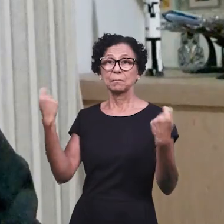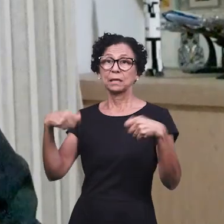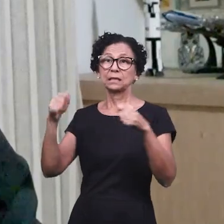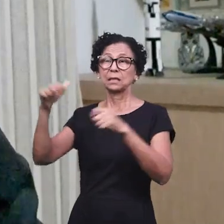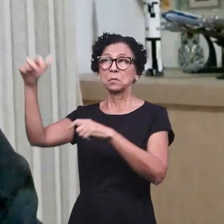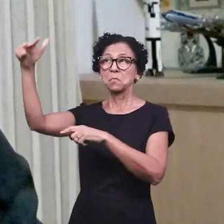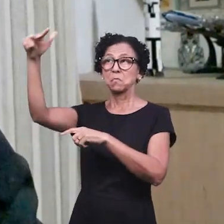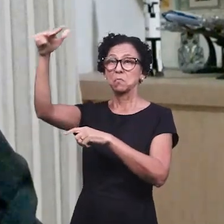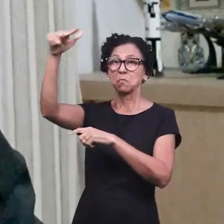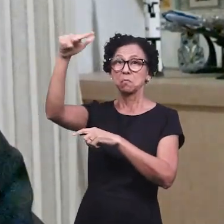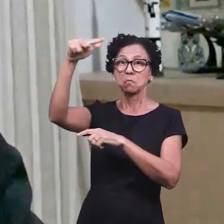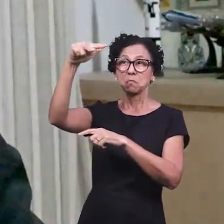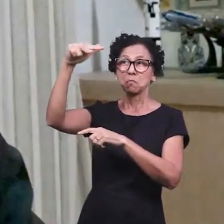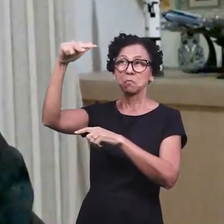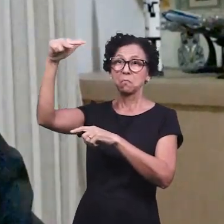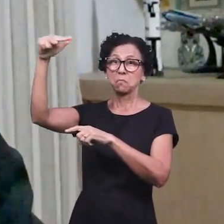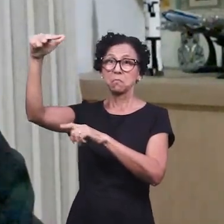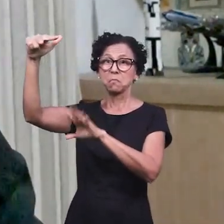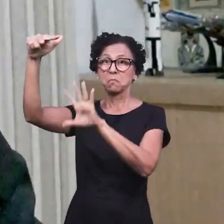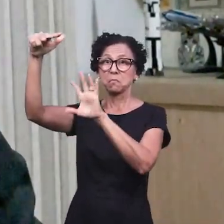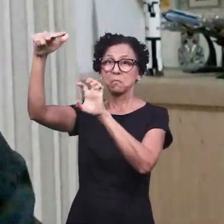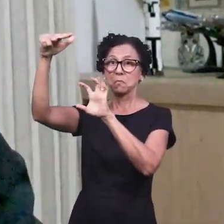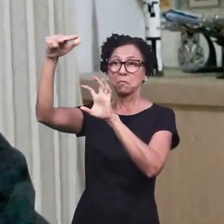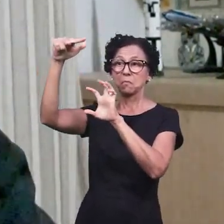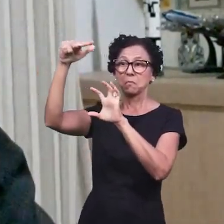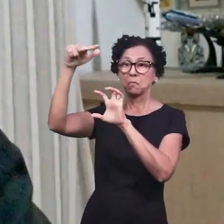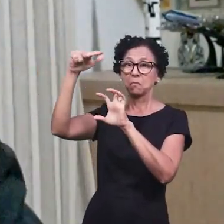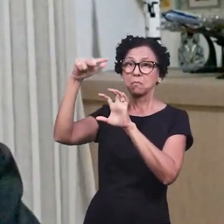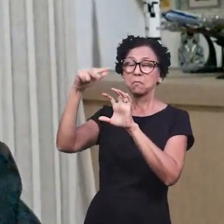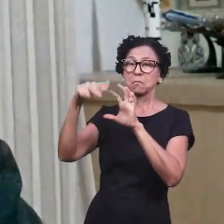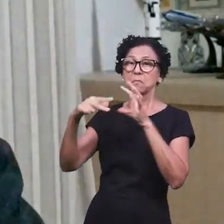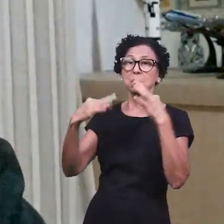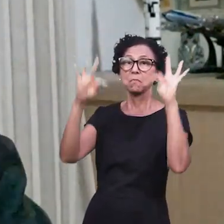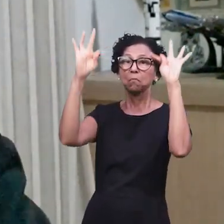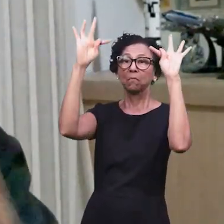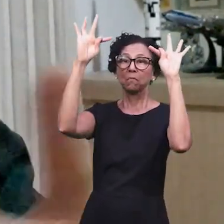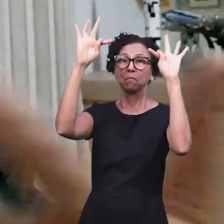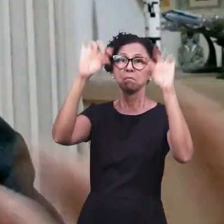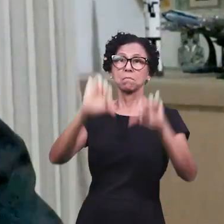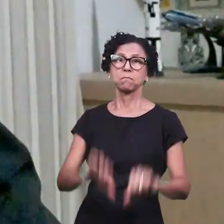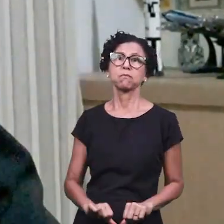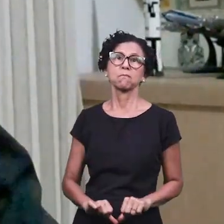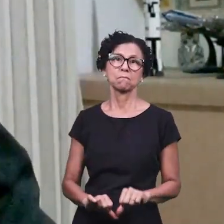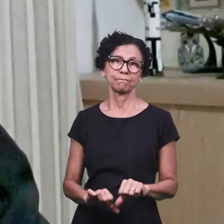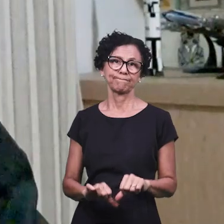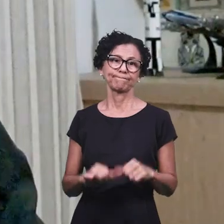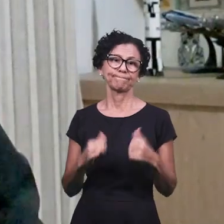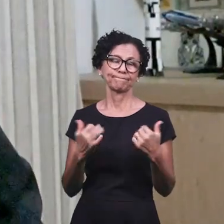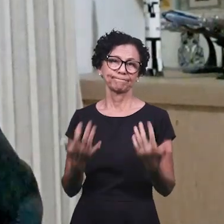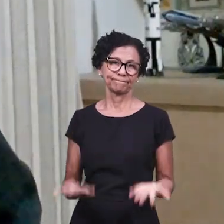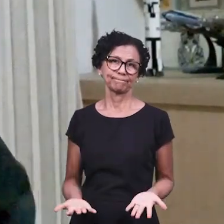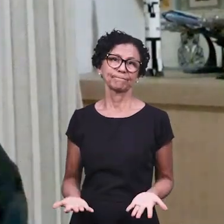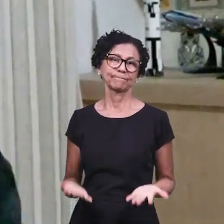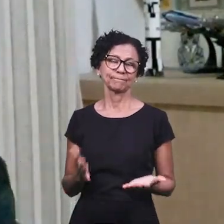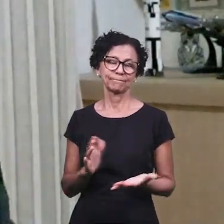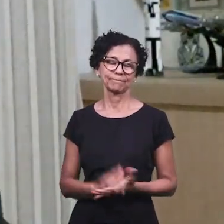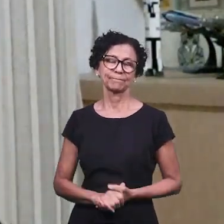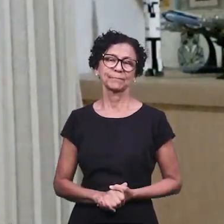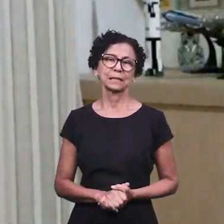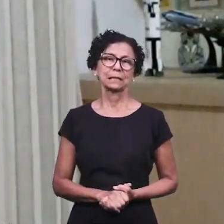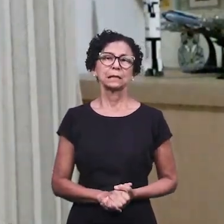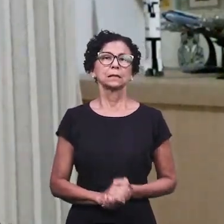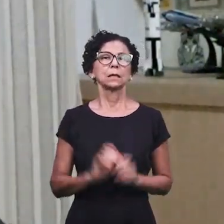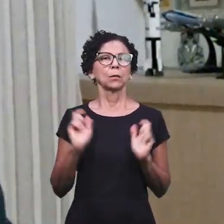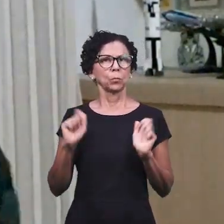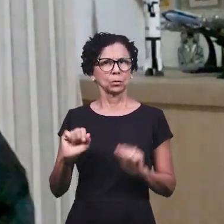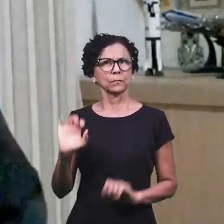GPS depende de satélite, ele pode ficar prejudicado. Tudo isso é dependendo da intensidade desse evento.